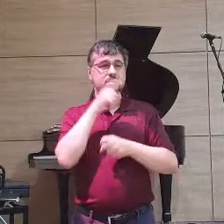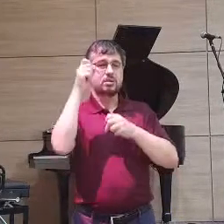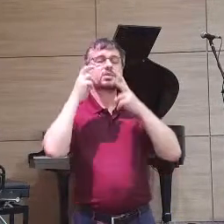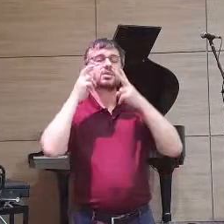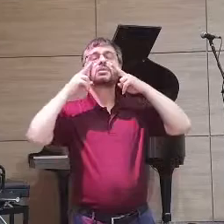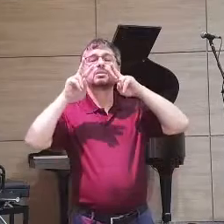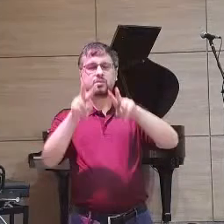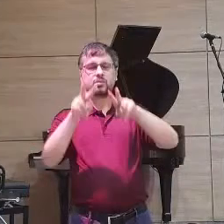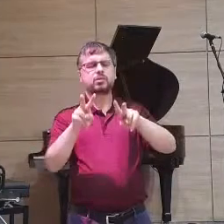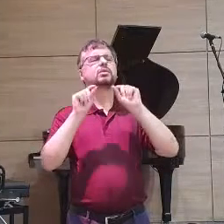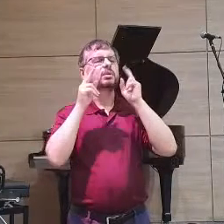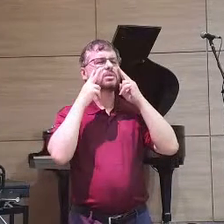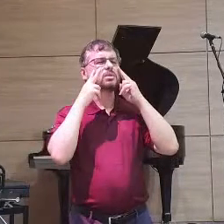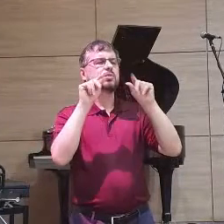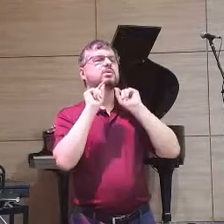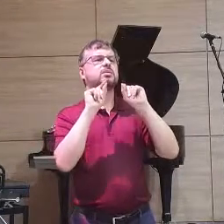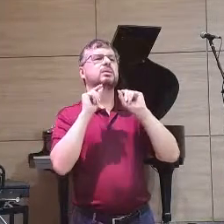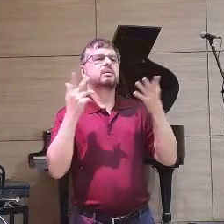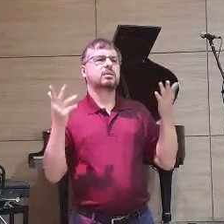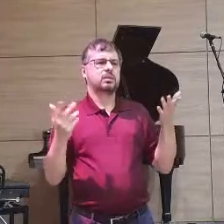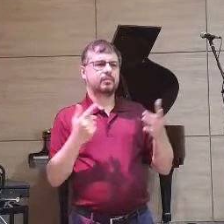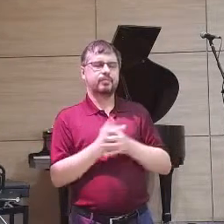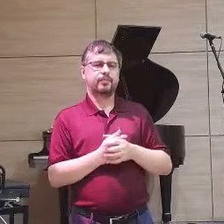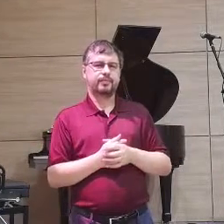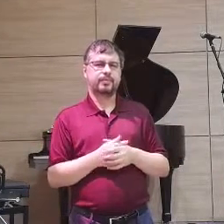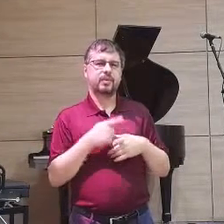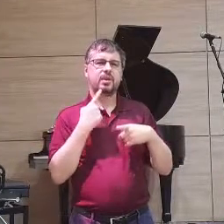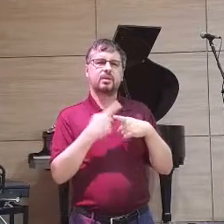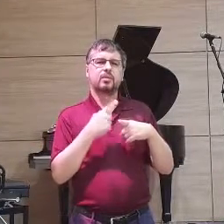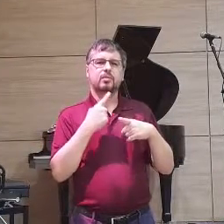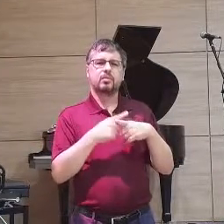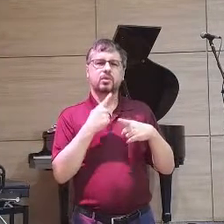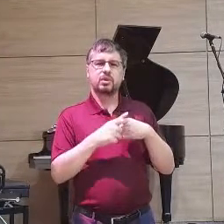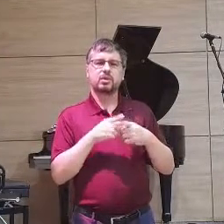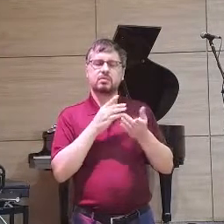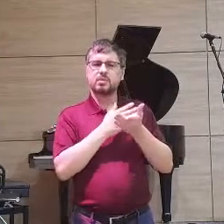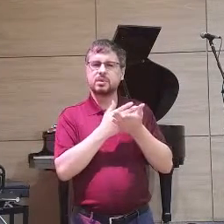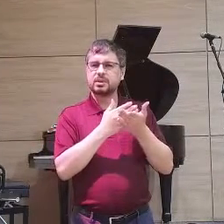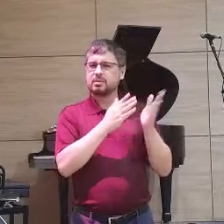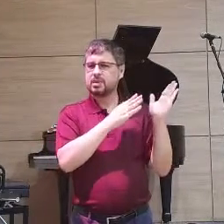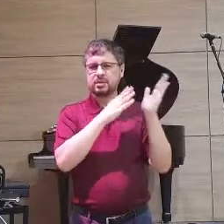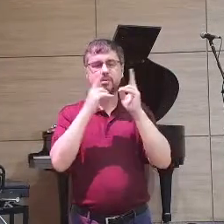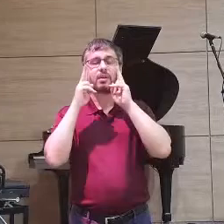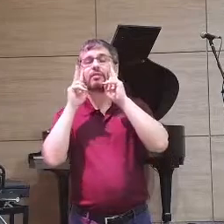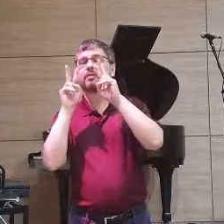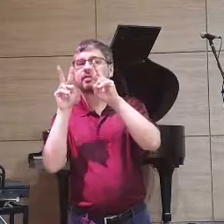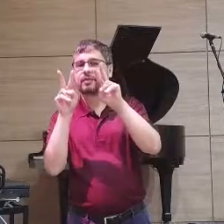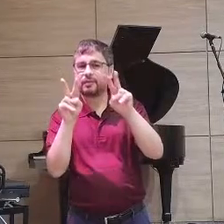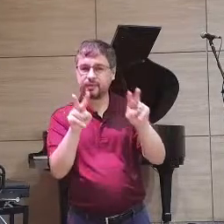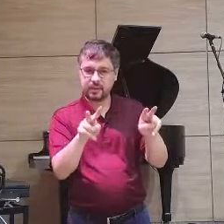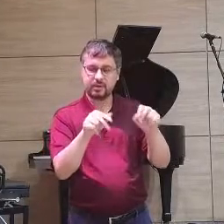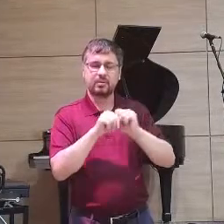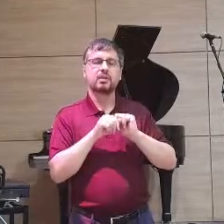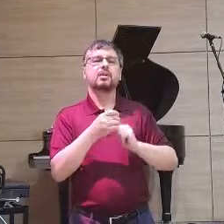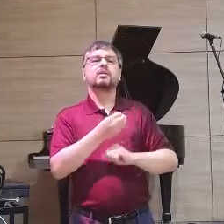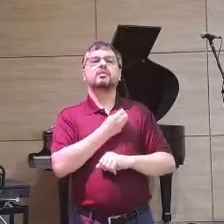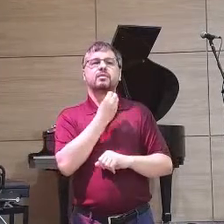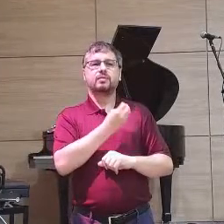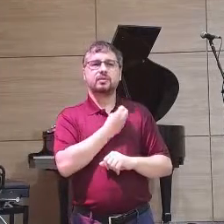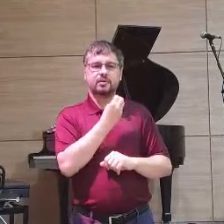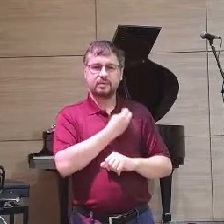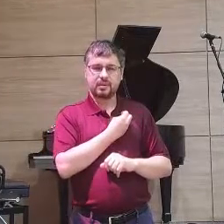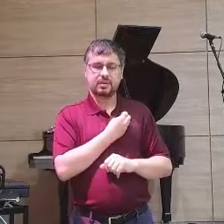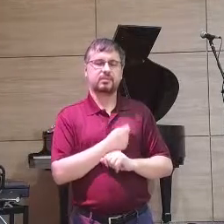testemunhos meus irmãos porque nós passamos a viver nós passamos a viver